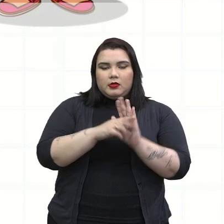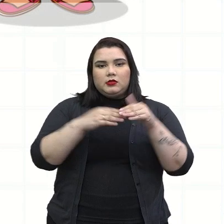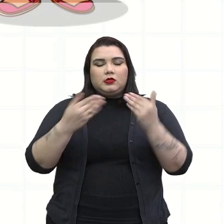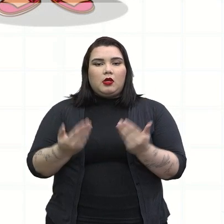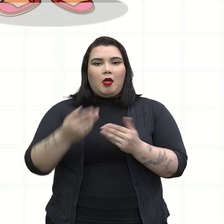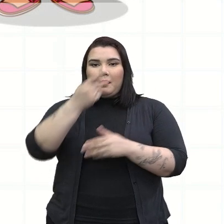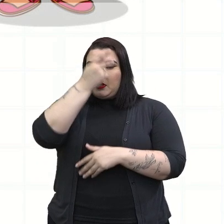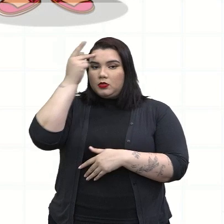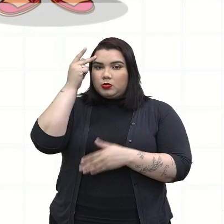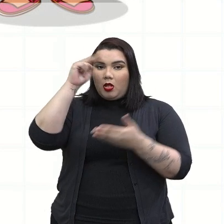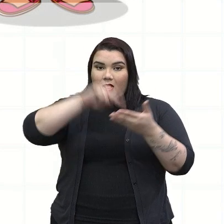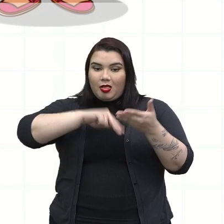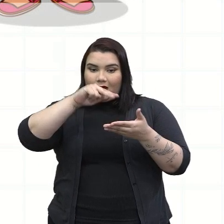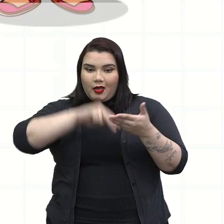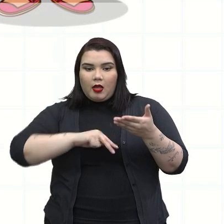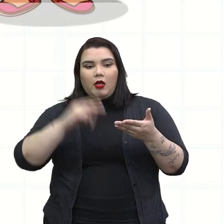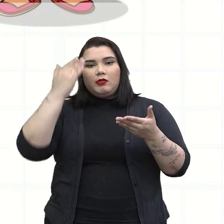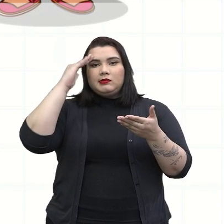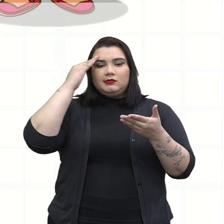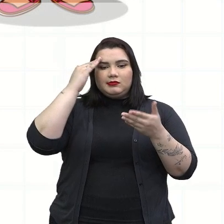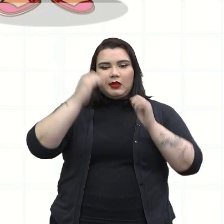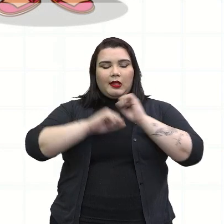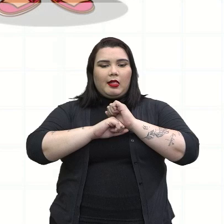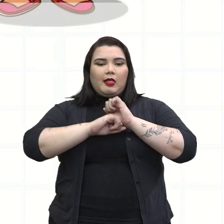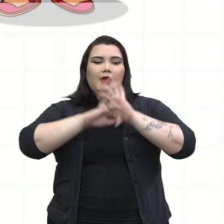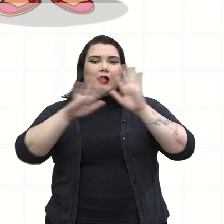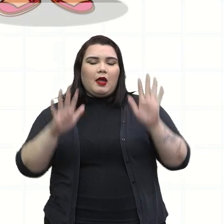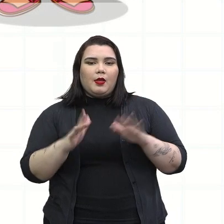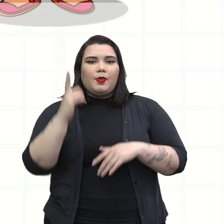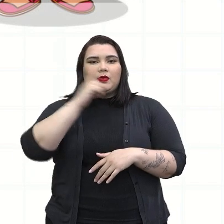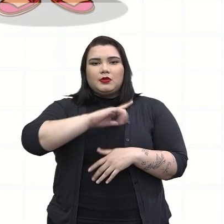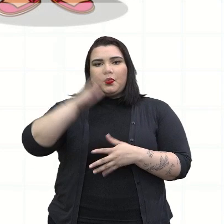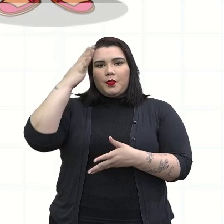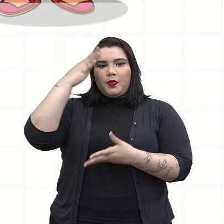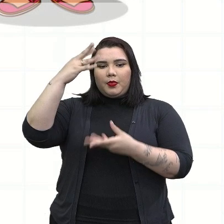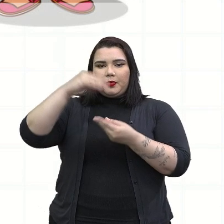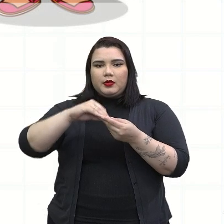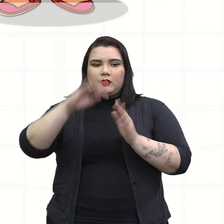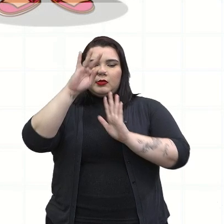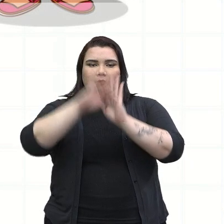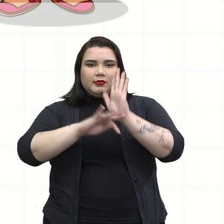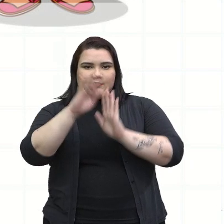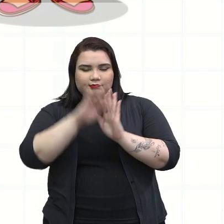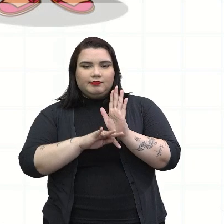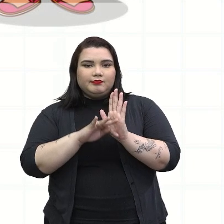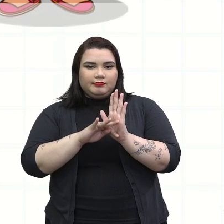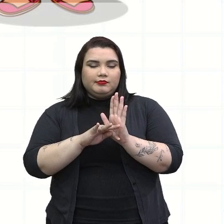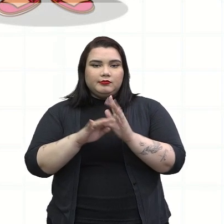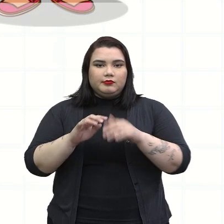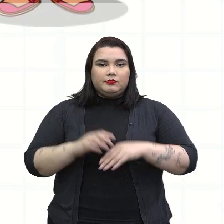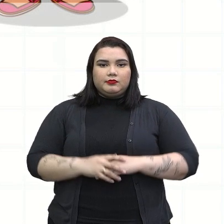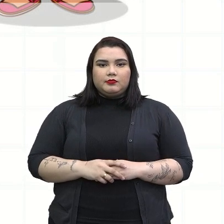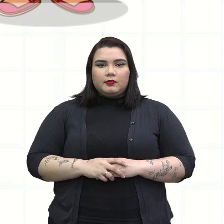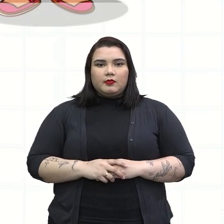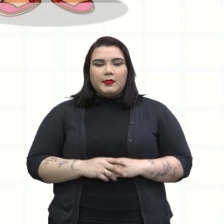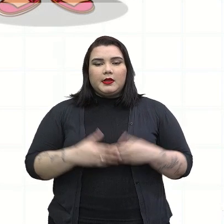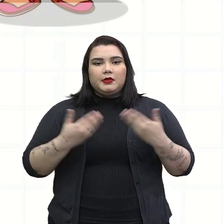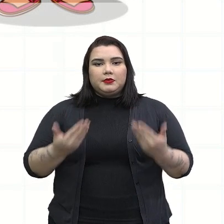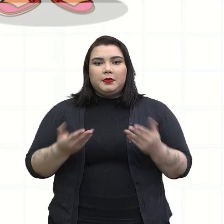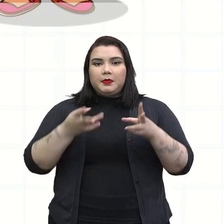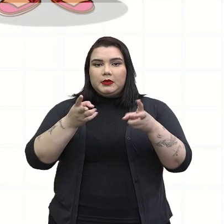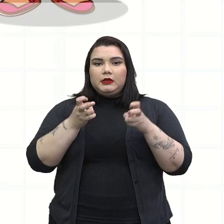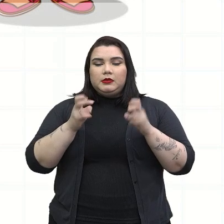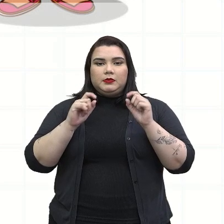que ajudam os leitores a entenderem e interpretarem o texto de maneira mais eficaz. Então, o que a gente pode ver